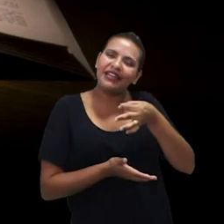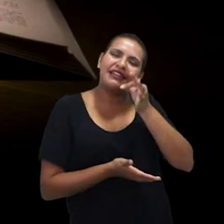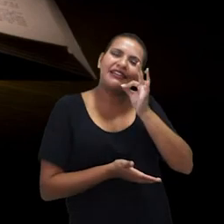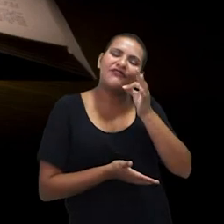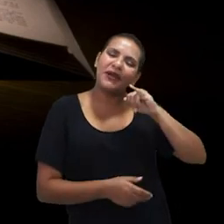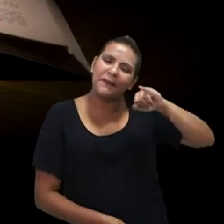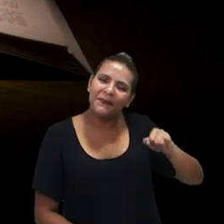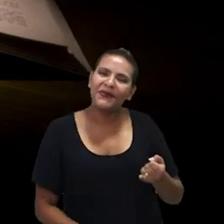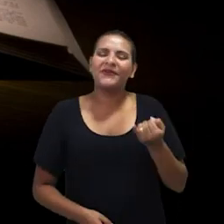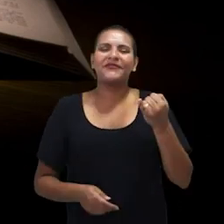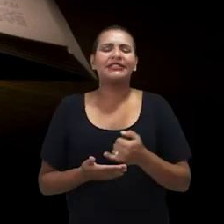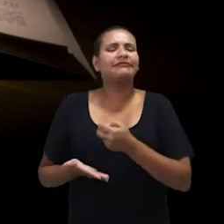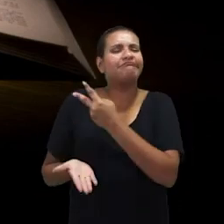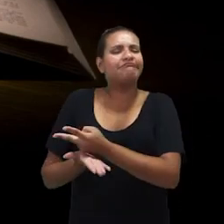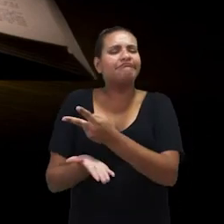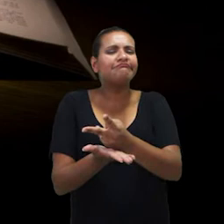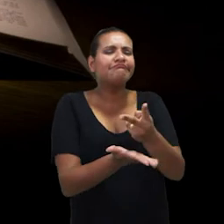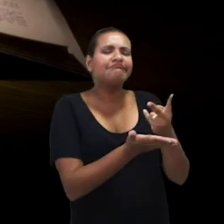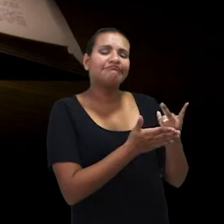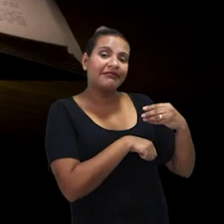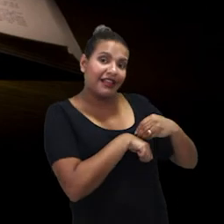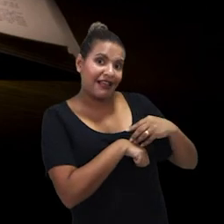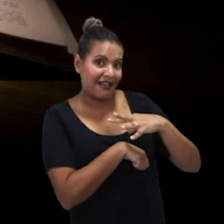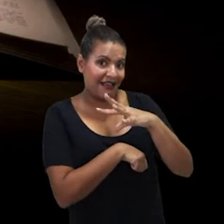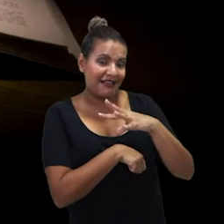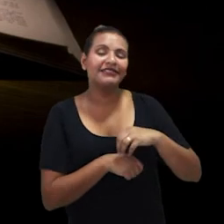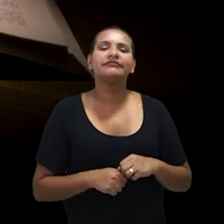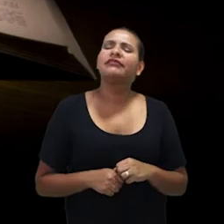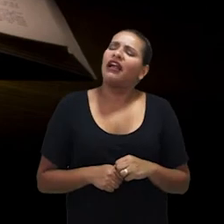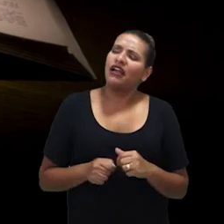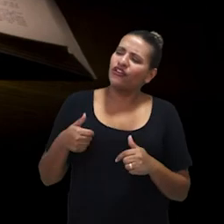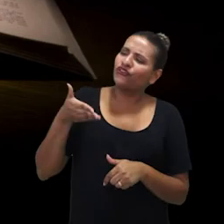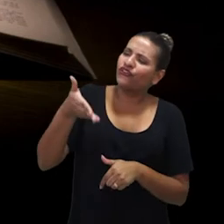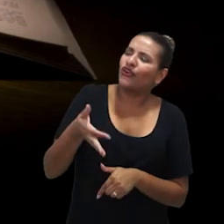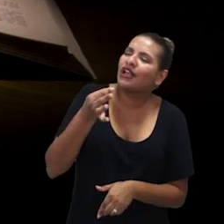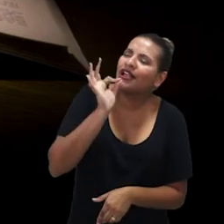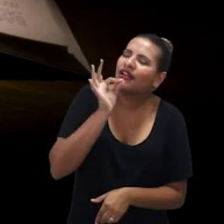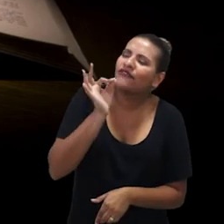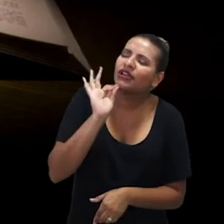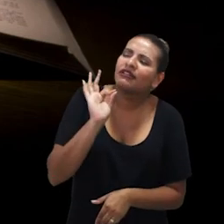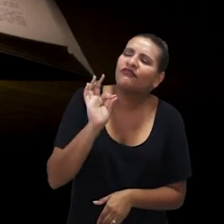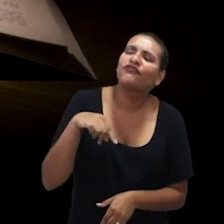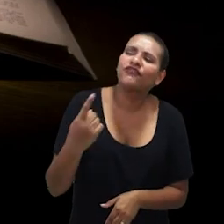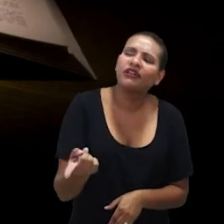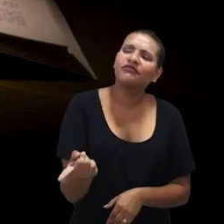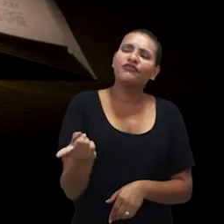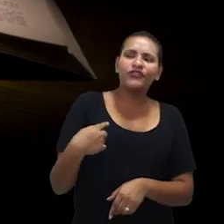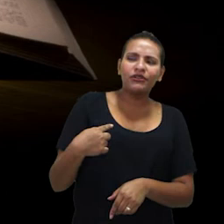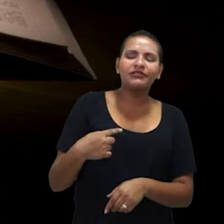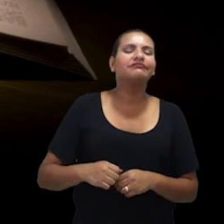deixemos em todos os lugares este recado simples e vago. Ele saiu para tomar um café e disse que volta já.